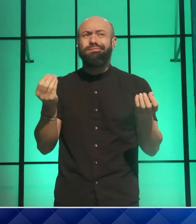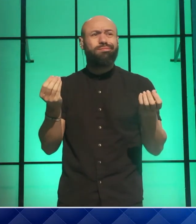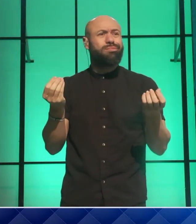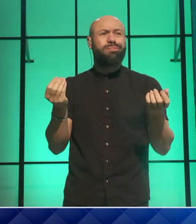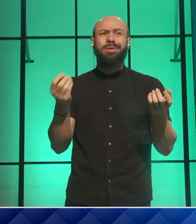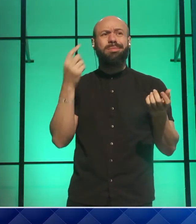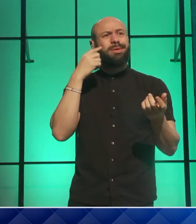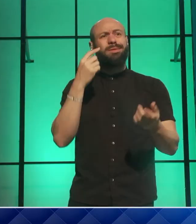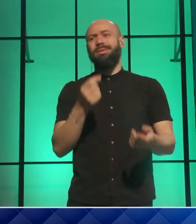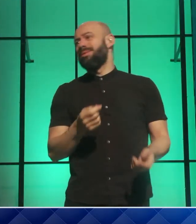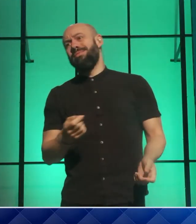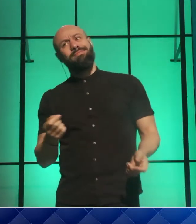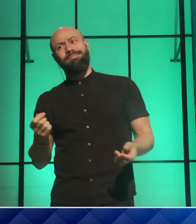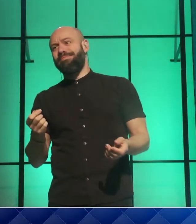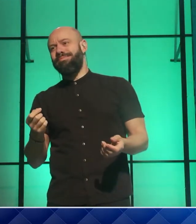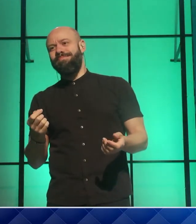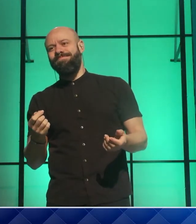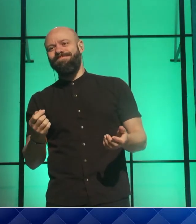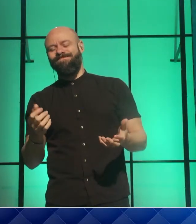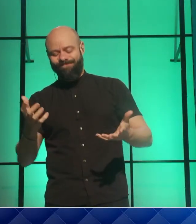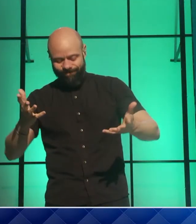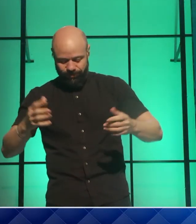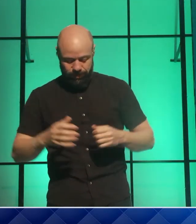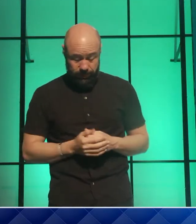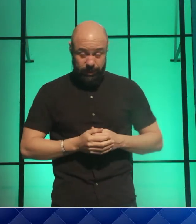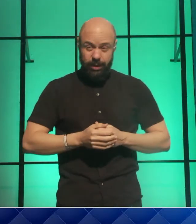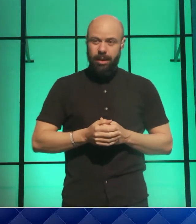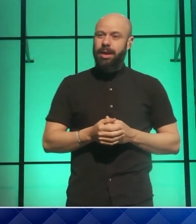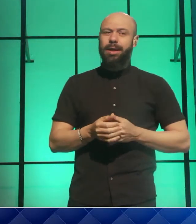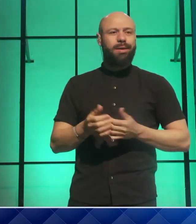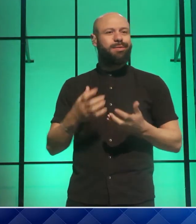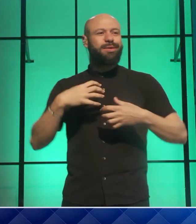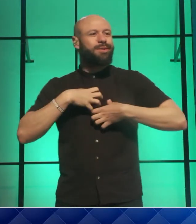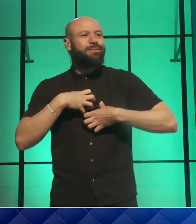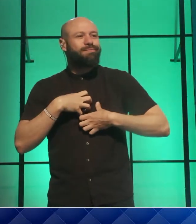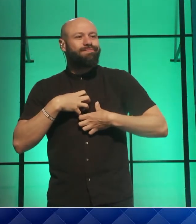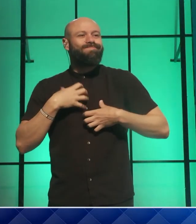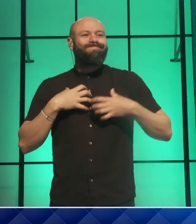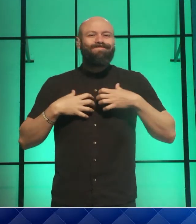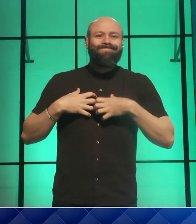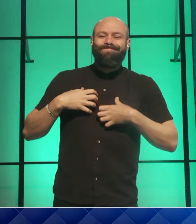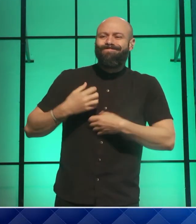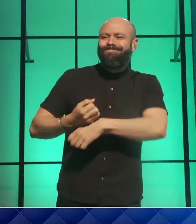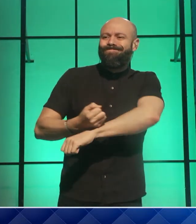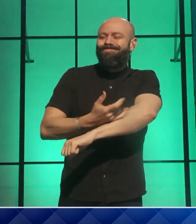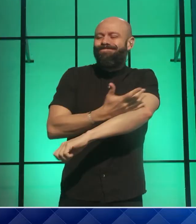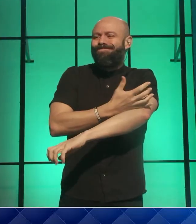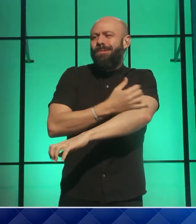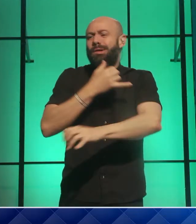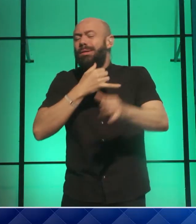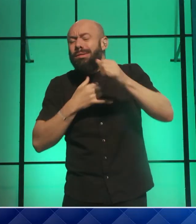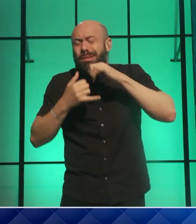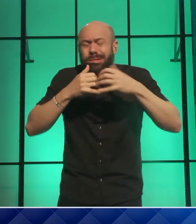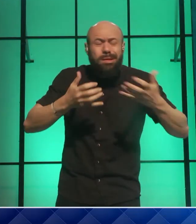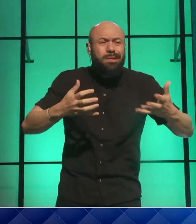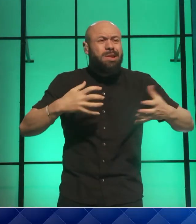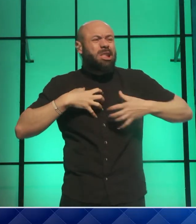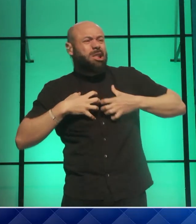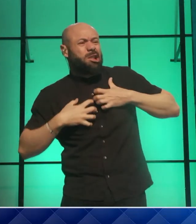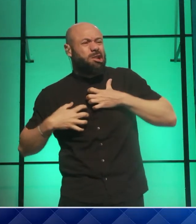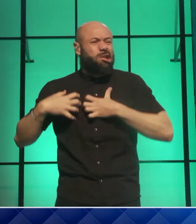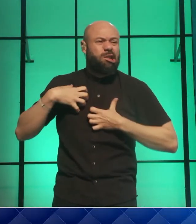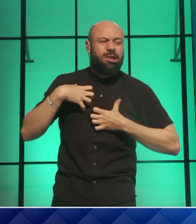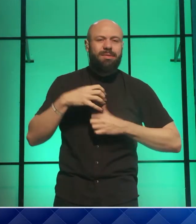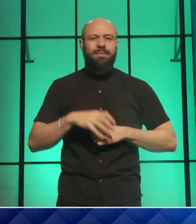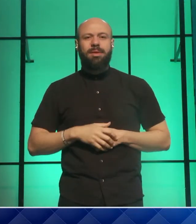Como não estar frustrado diante de uma coisa dessa? Com o que você pode contar num mundo